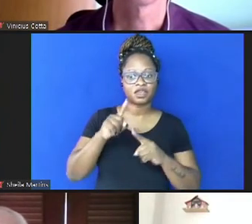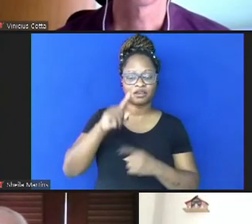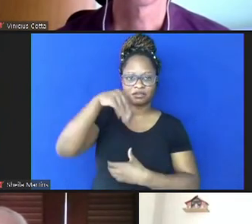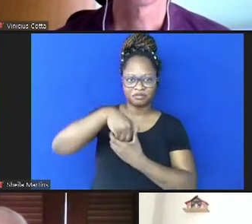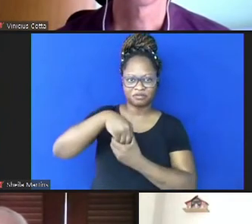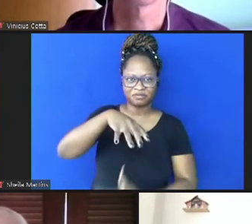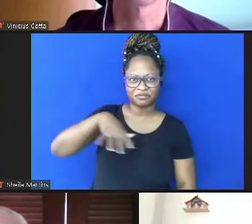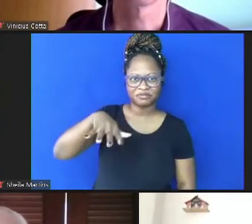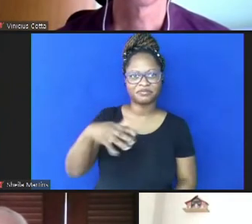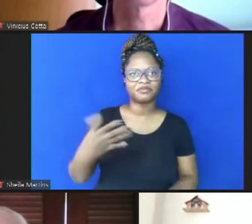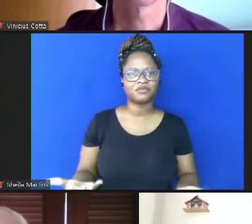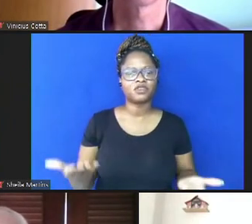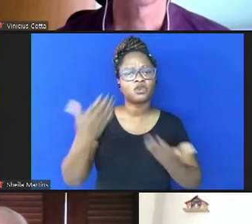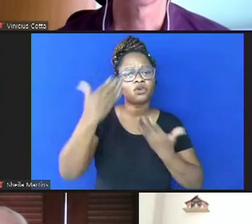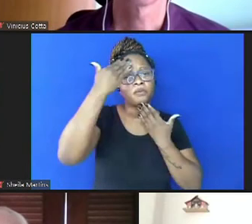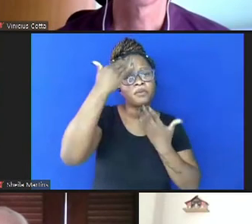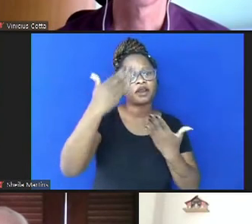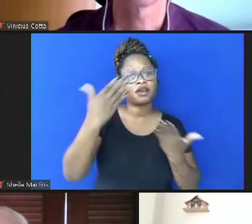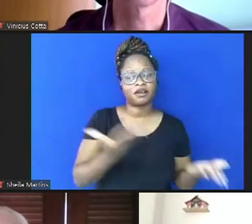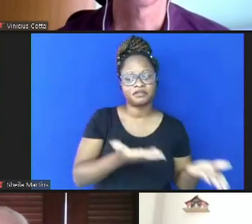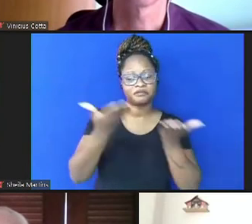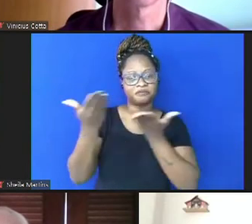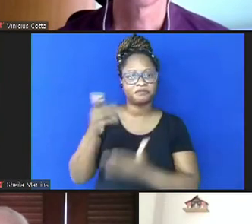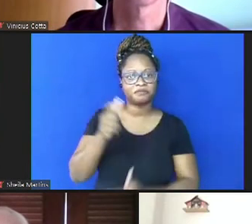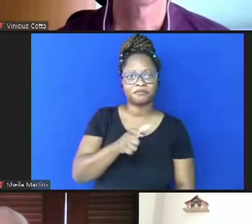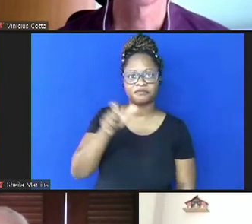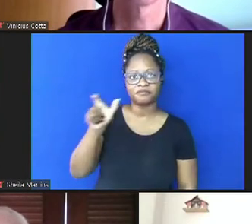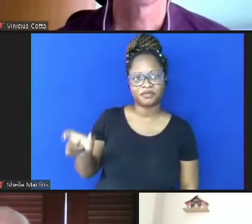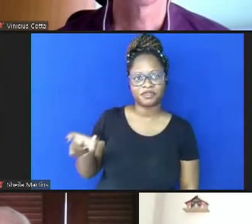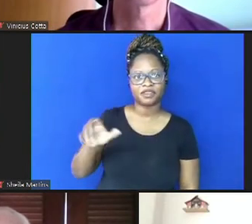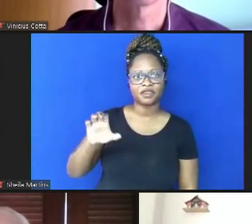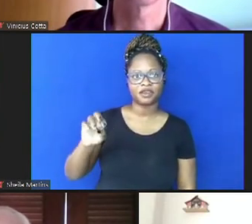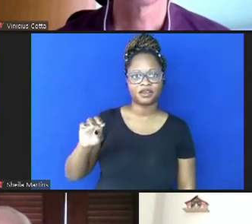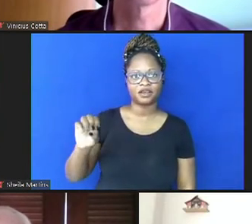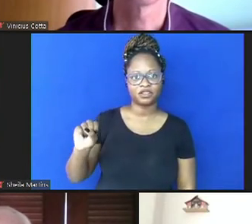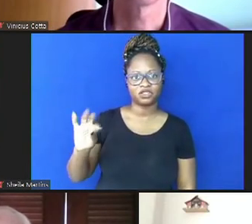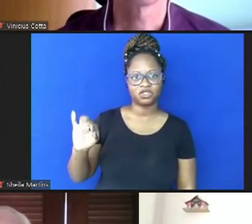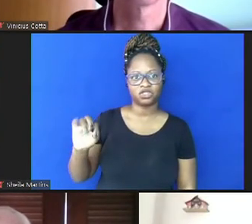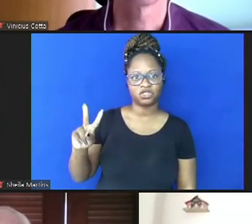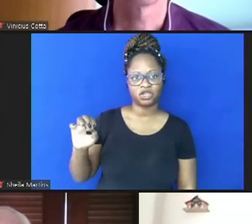Muito obrigada a todos, e eu passo a palavra à Cristiane Vieira.